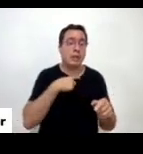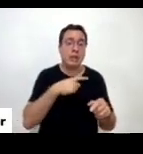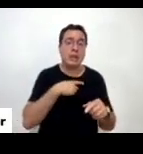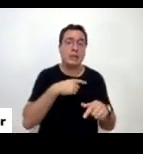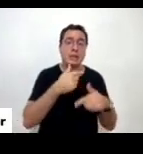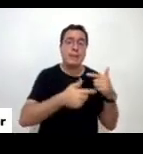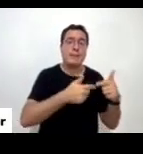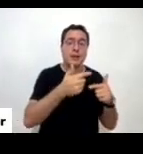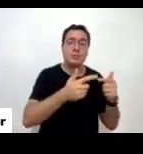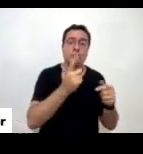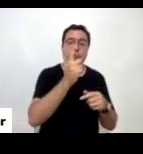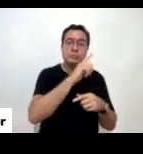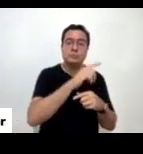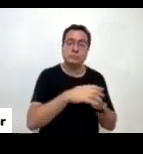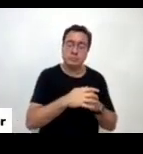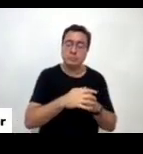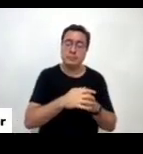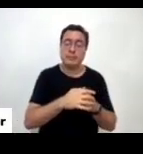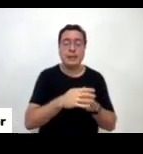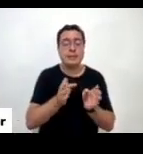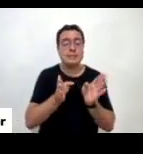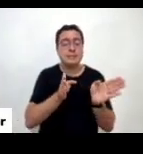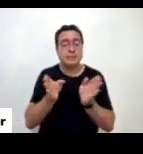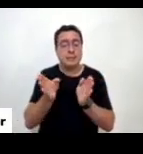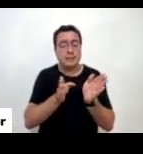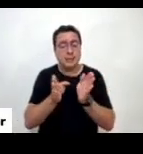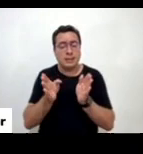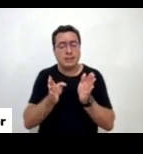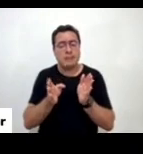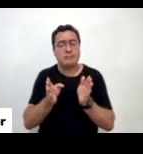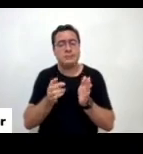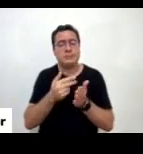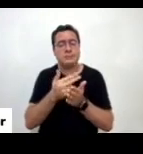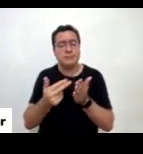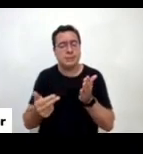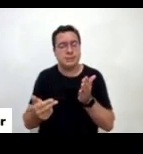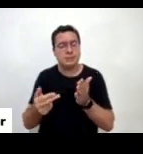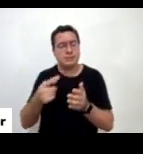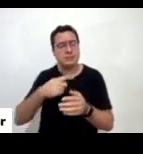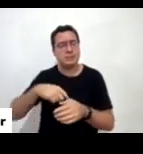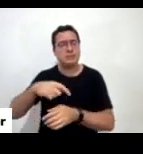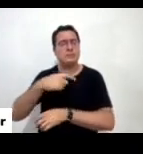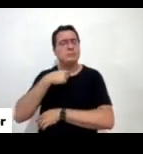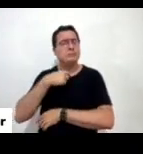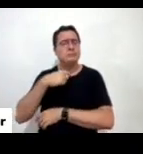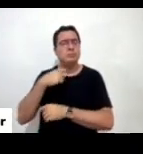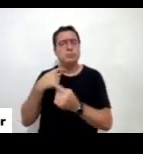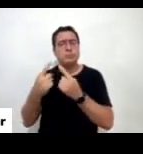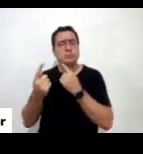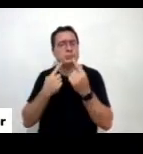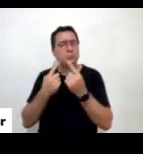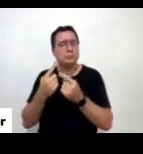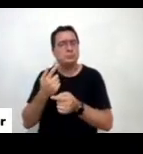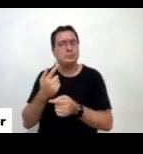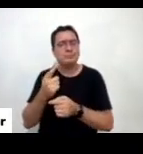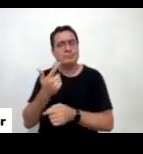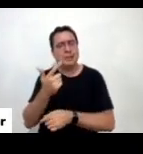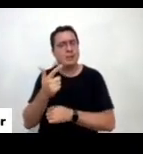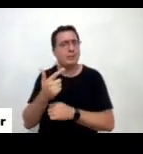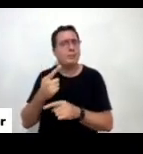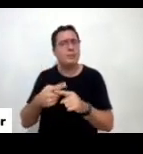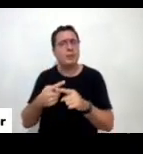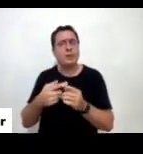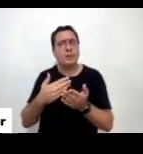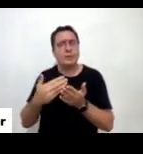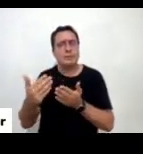que a acessibilidade então começa a tocar em pontos que talvez a gente não discuta muito. Porque muitas vezes nós começamos a discutir